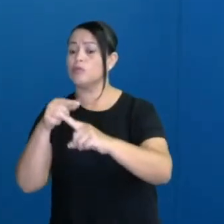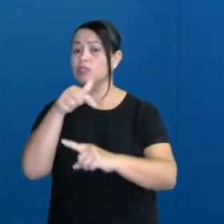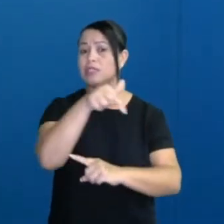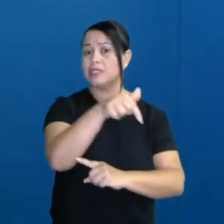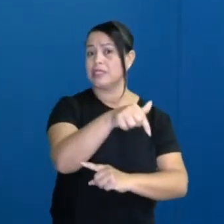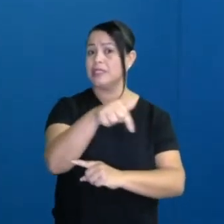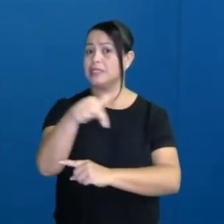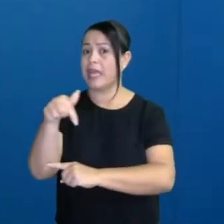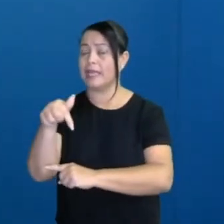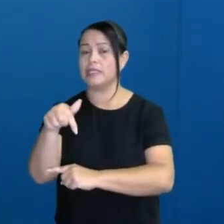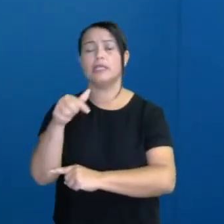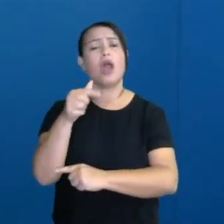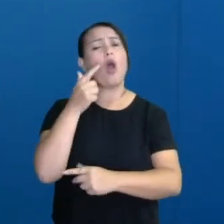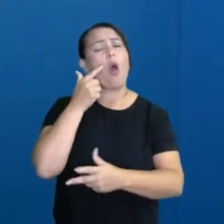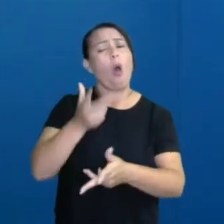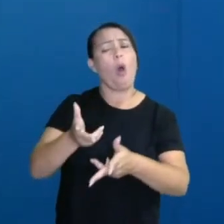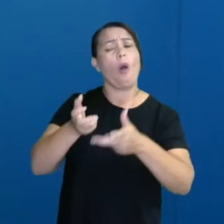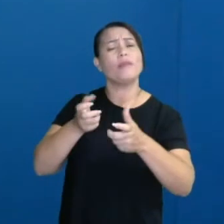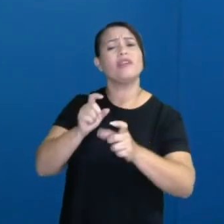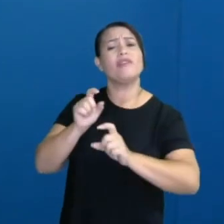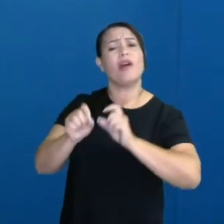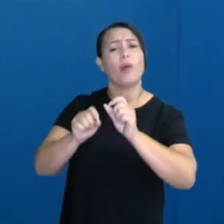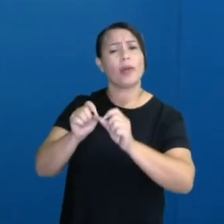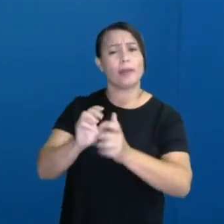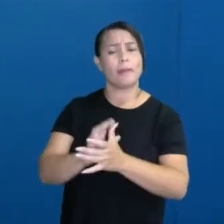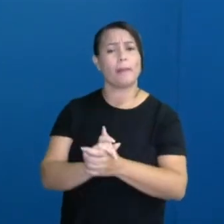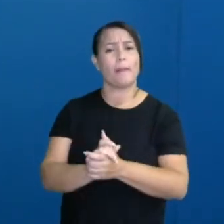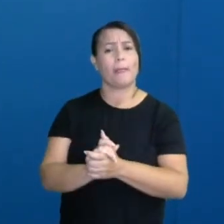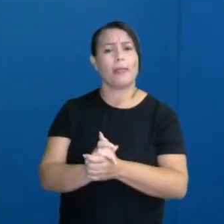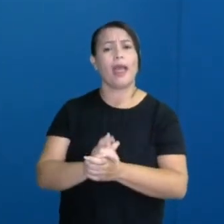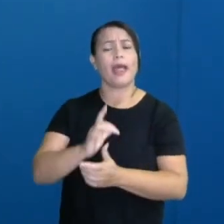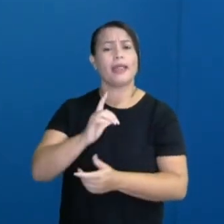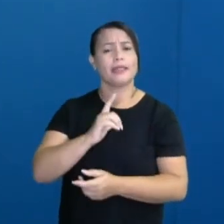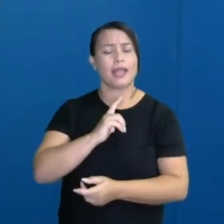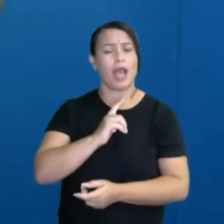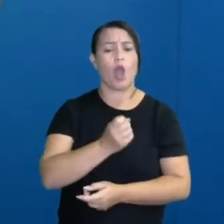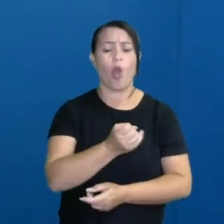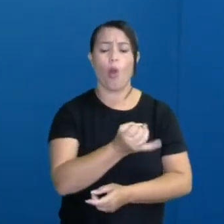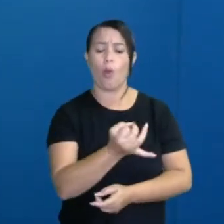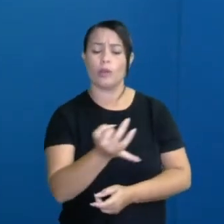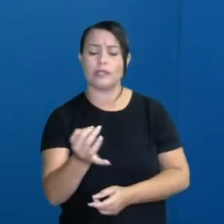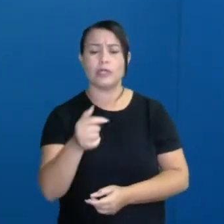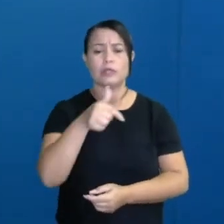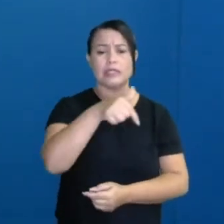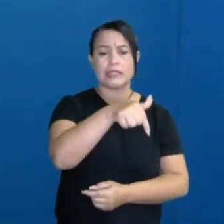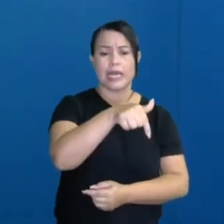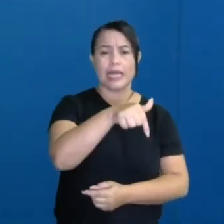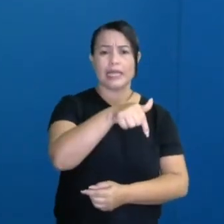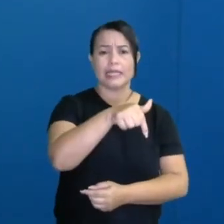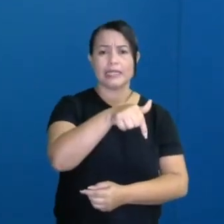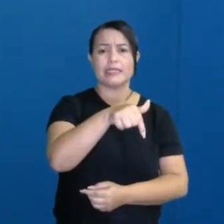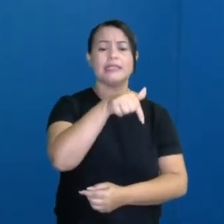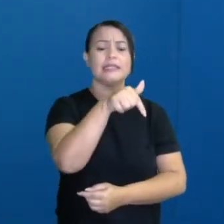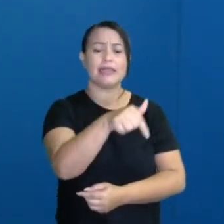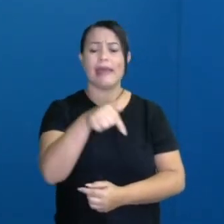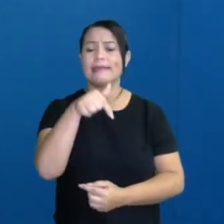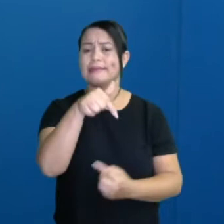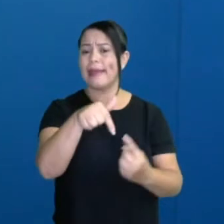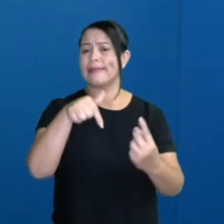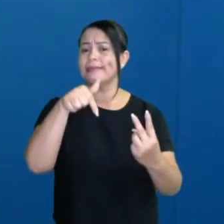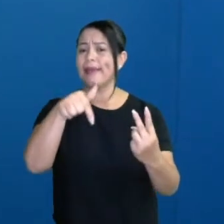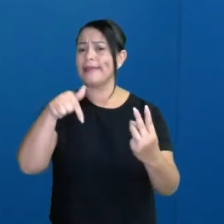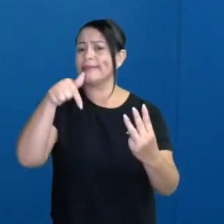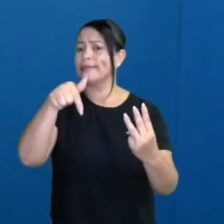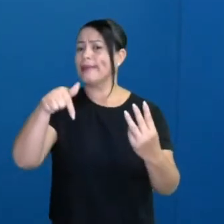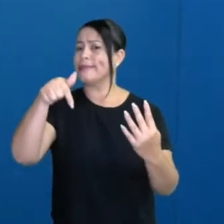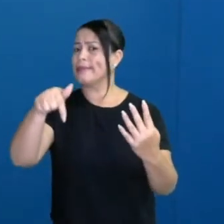7. Ao observar, a gente observa o seguinte, ele está contando de 7 em 7. Não é